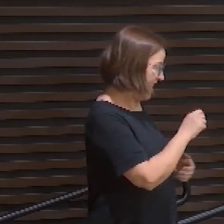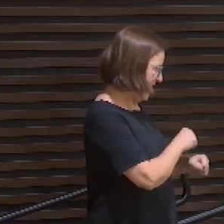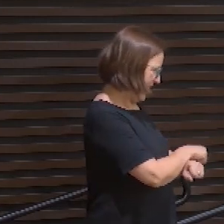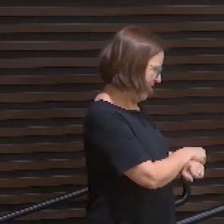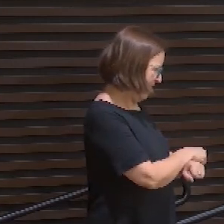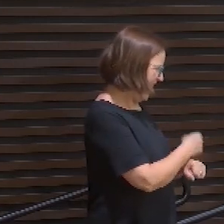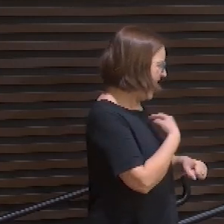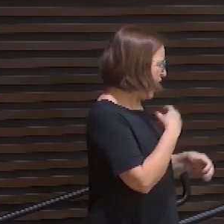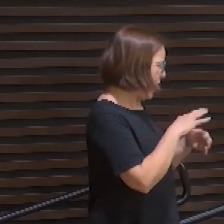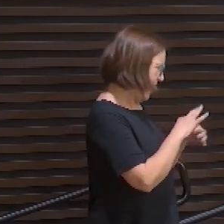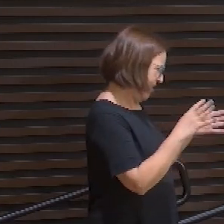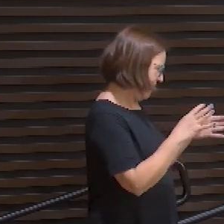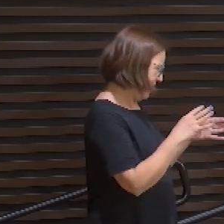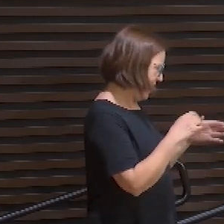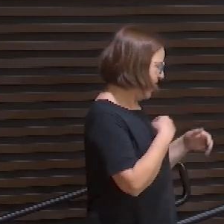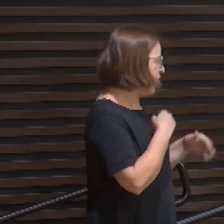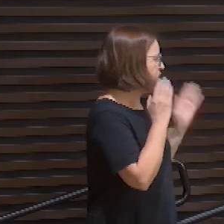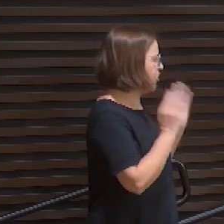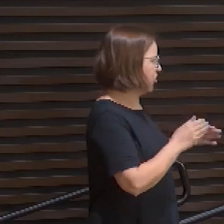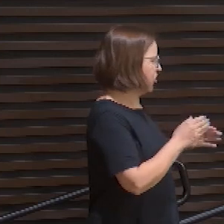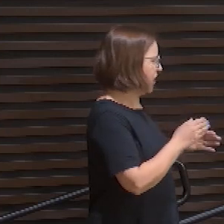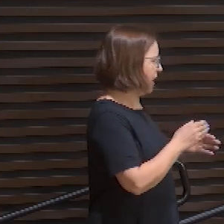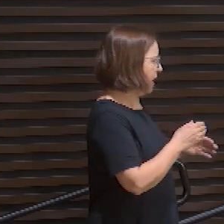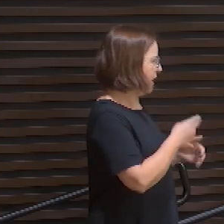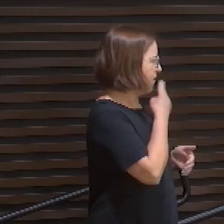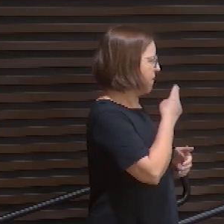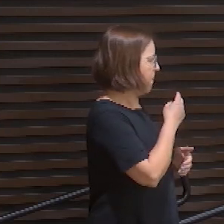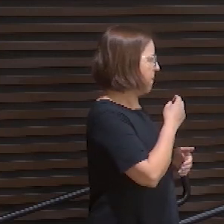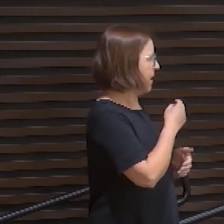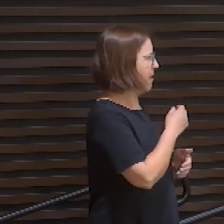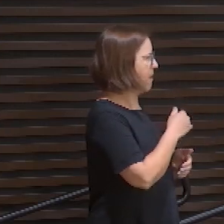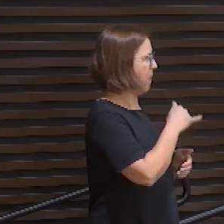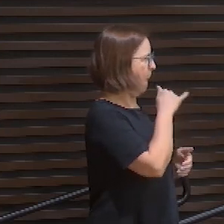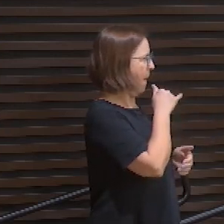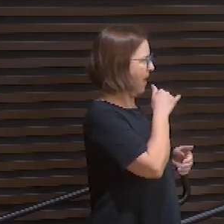já fumei cachimbo, mas Jesus me libertou.